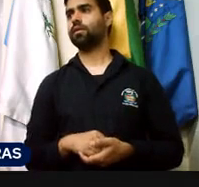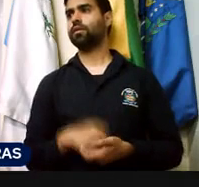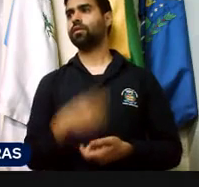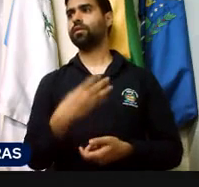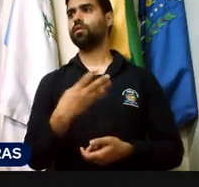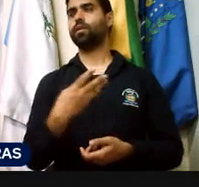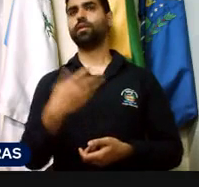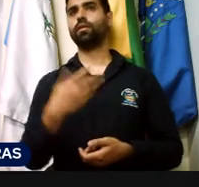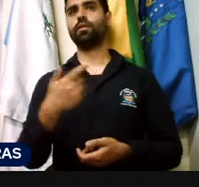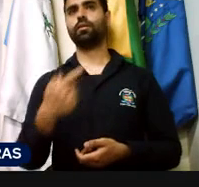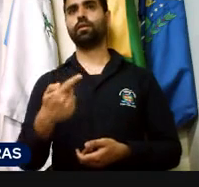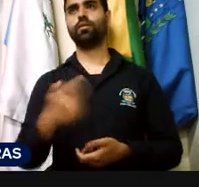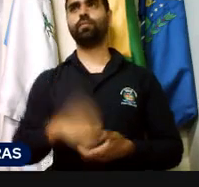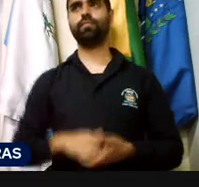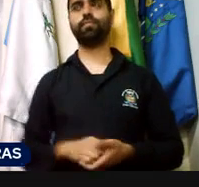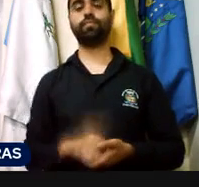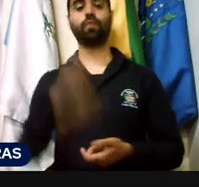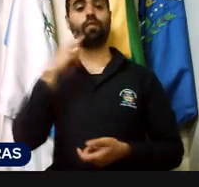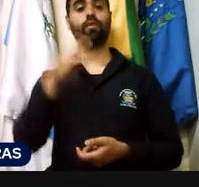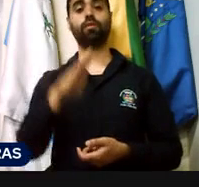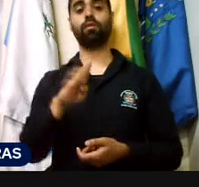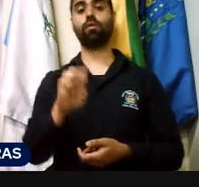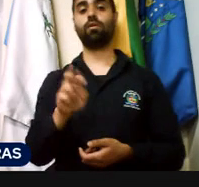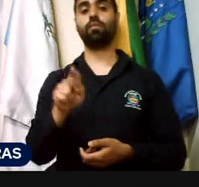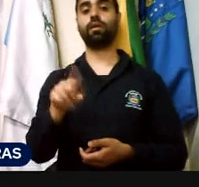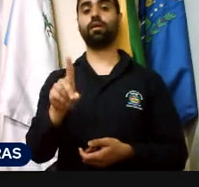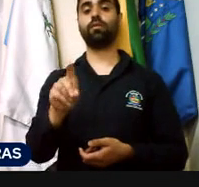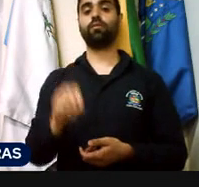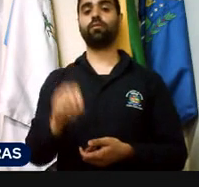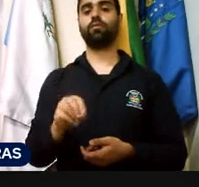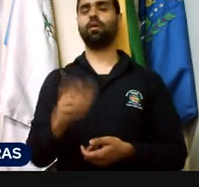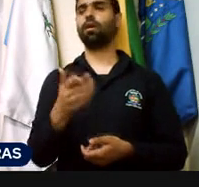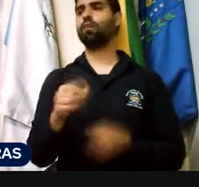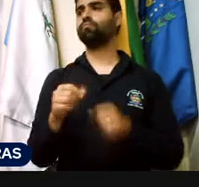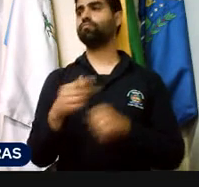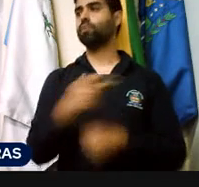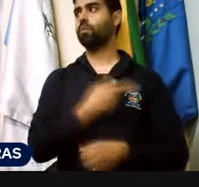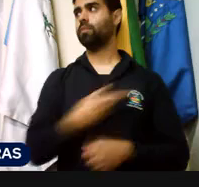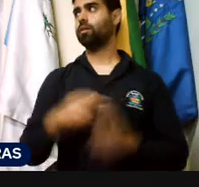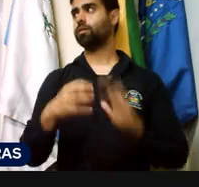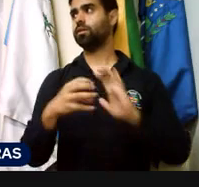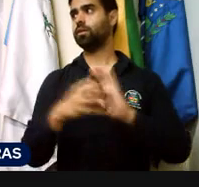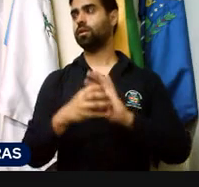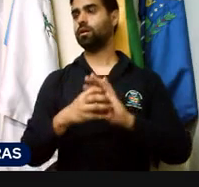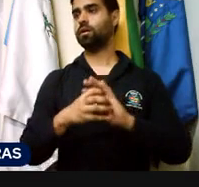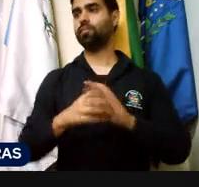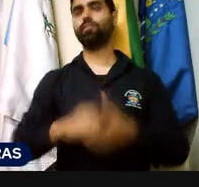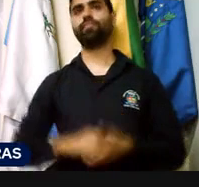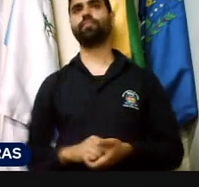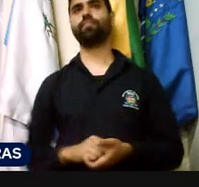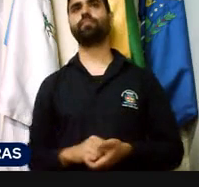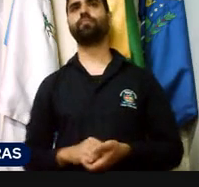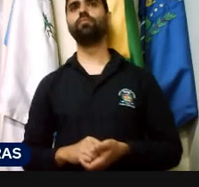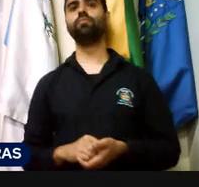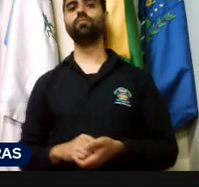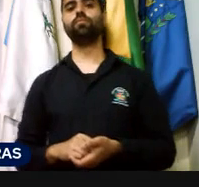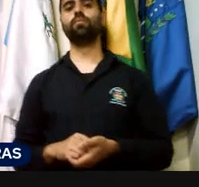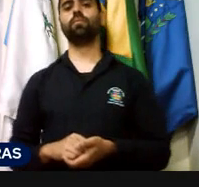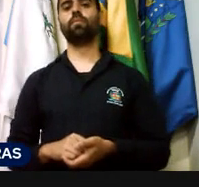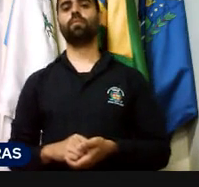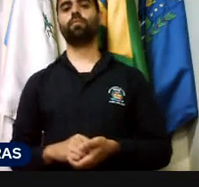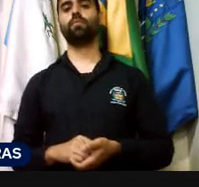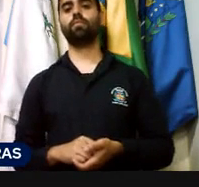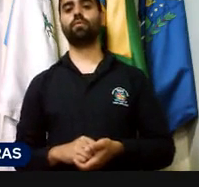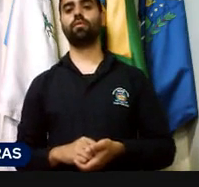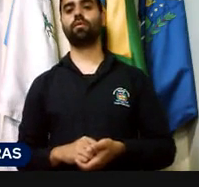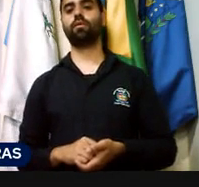José Reinaldo Alves Basso, o vereador Bernardo Machado, requer a vossa excelência, no uso das prerrogativas, ouvido do outro plenário da forma regimental, o